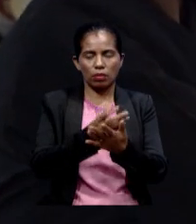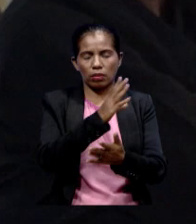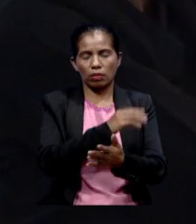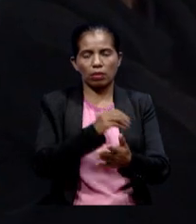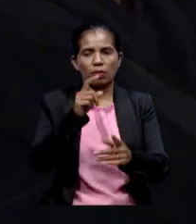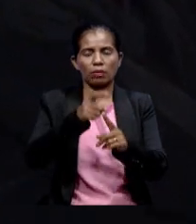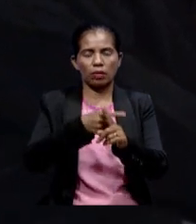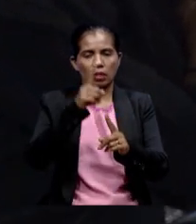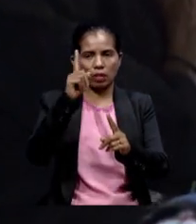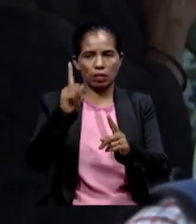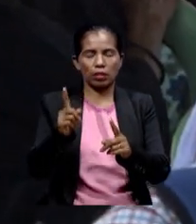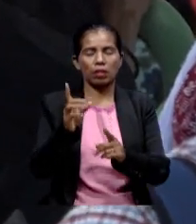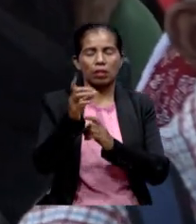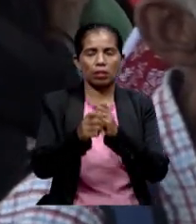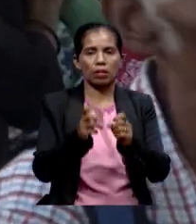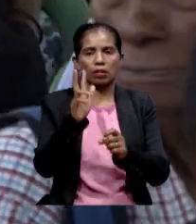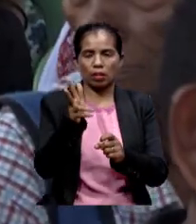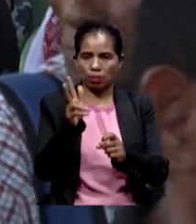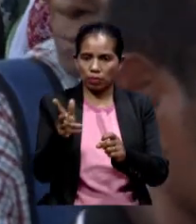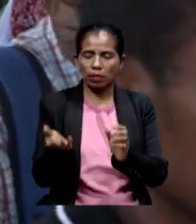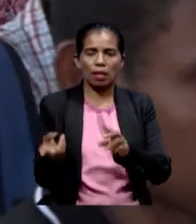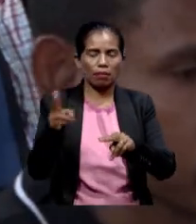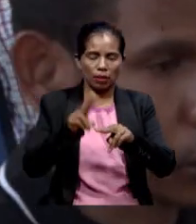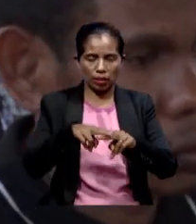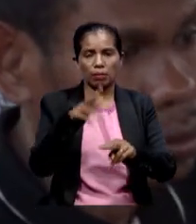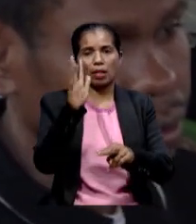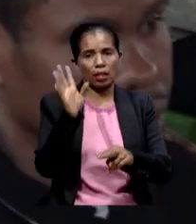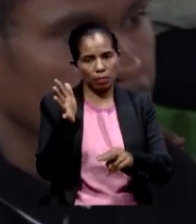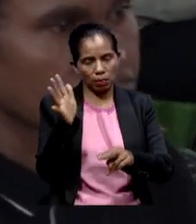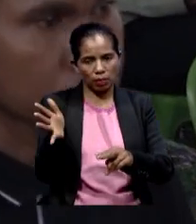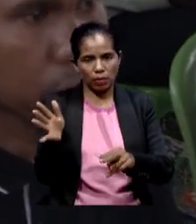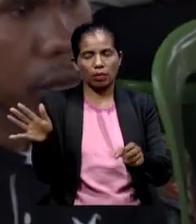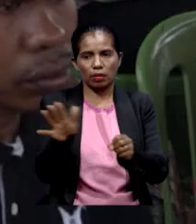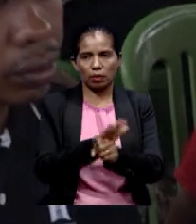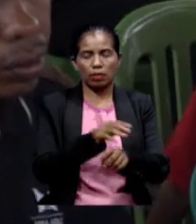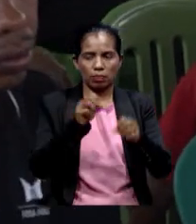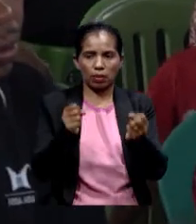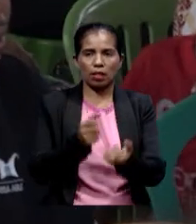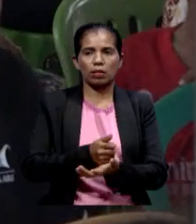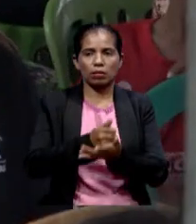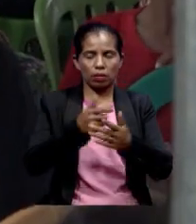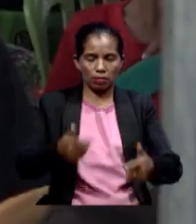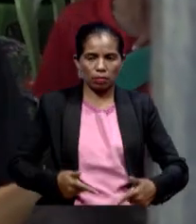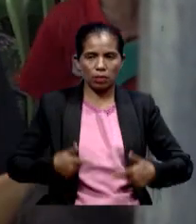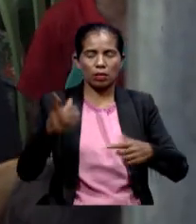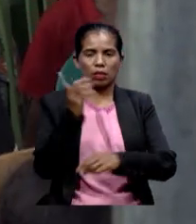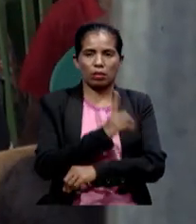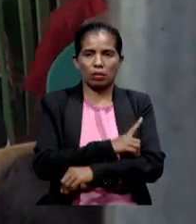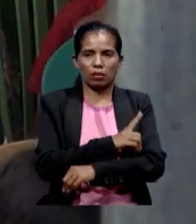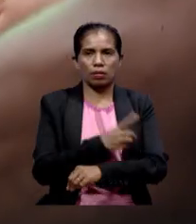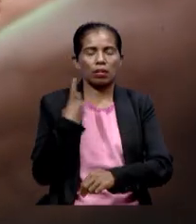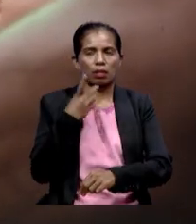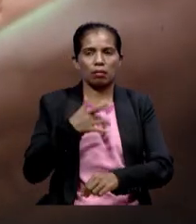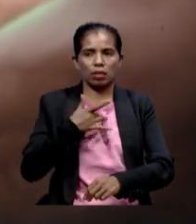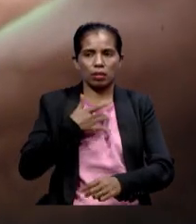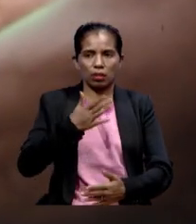cada fulan usa dólar tonulo, ba dólar lima nulo, também usa dólar lima nulo suficiente ona, o de bele sustenta Moris Lorloron. Ami sente contente